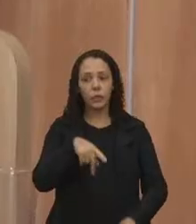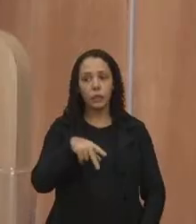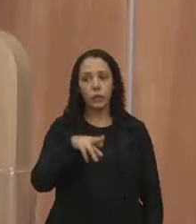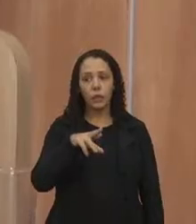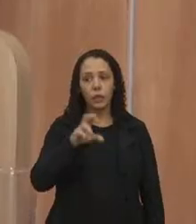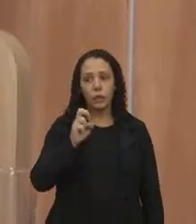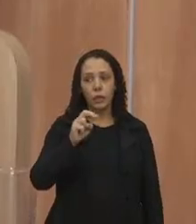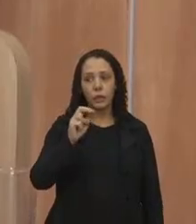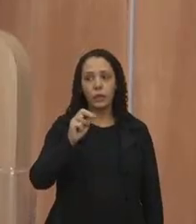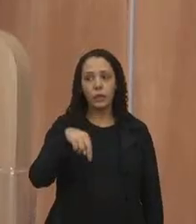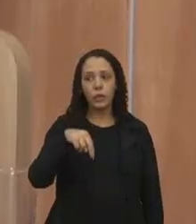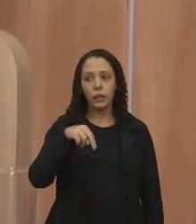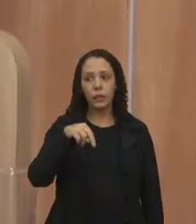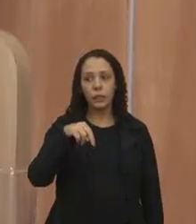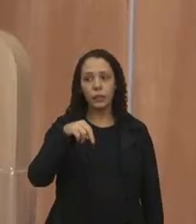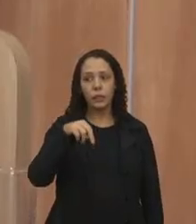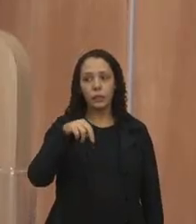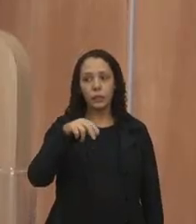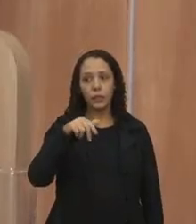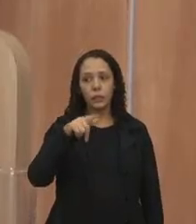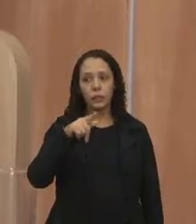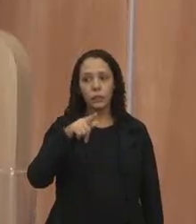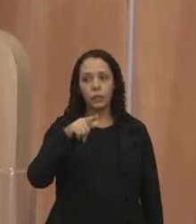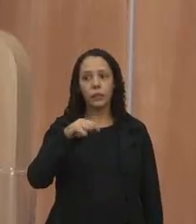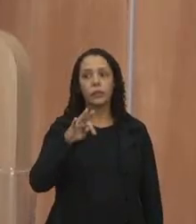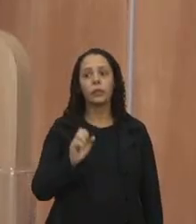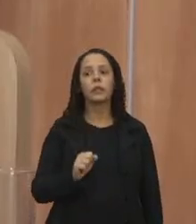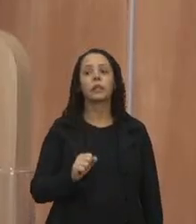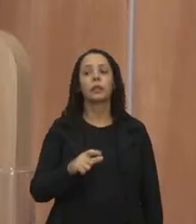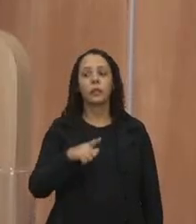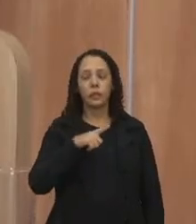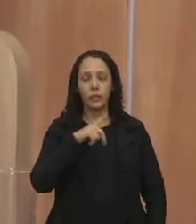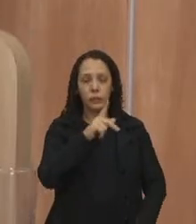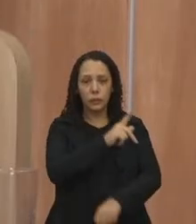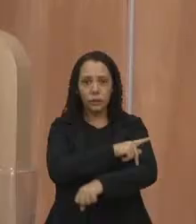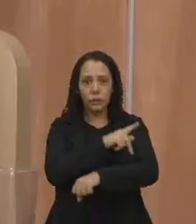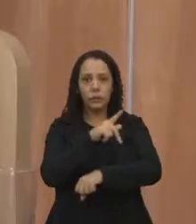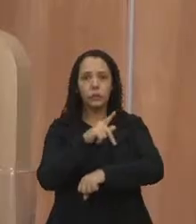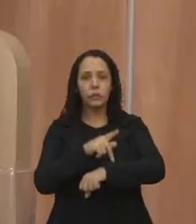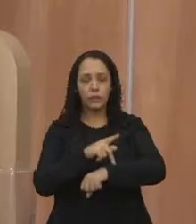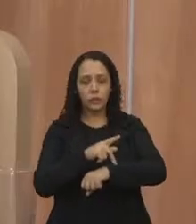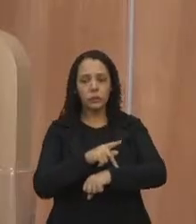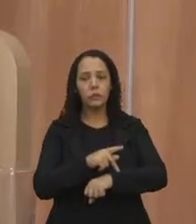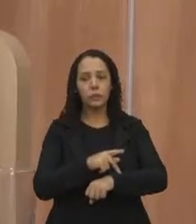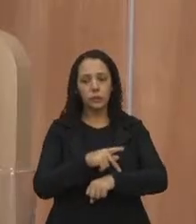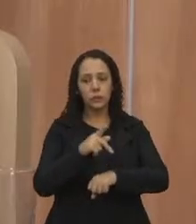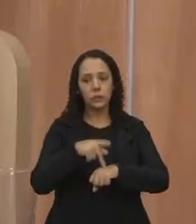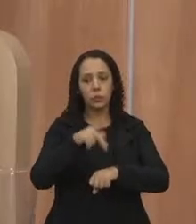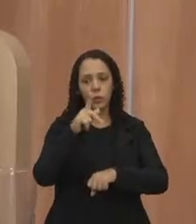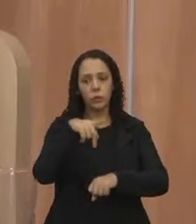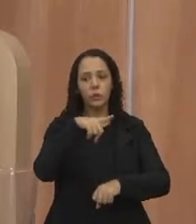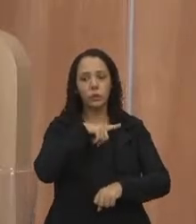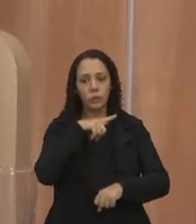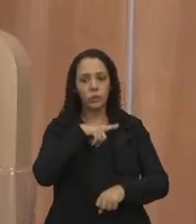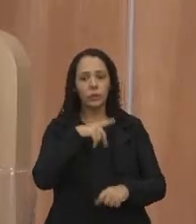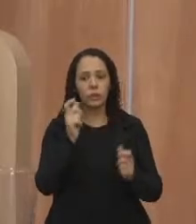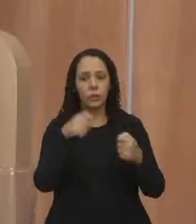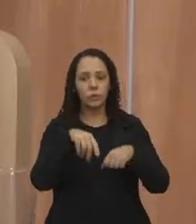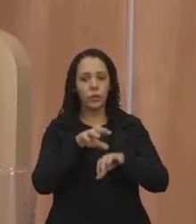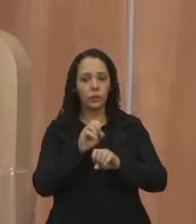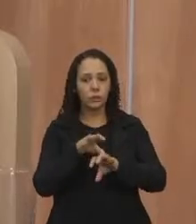e temos os pedagogos lá no campus, né, que tem total capacidade e pós-graduações na área